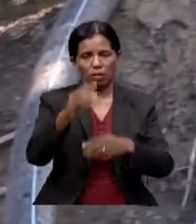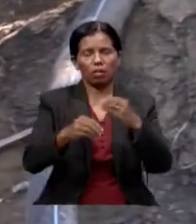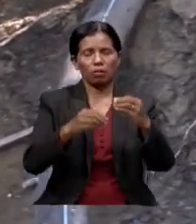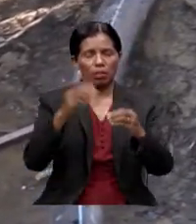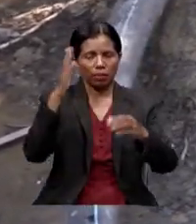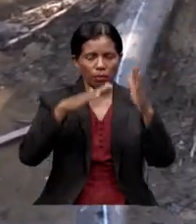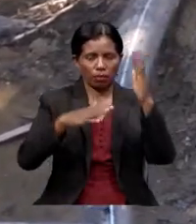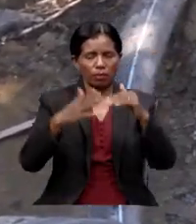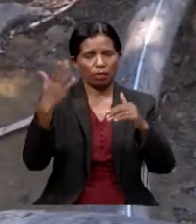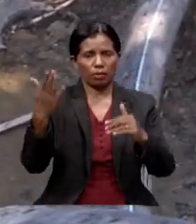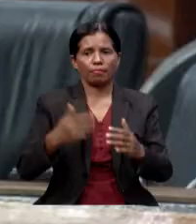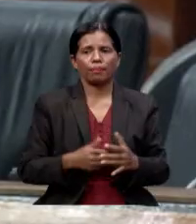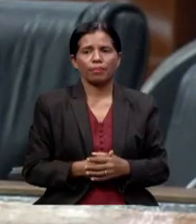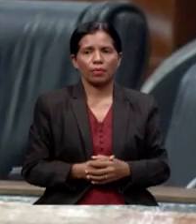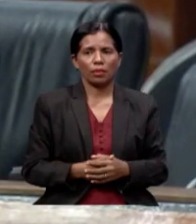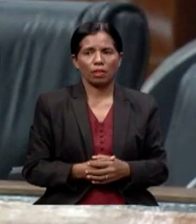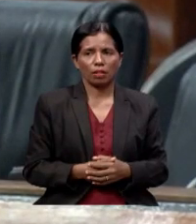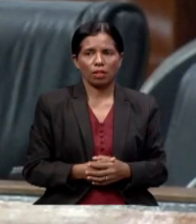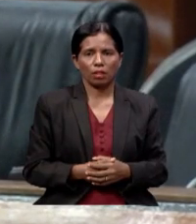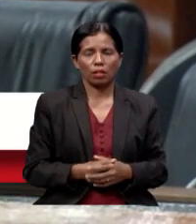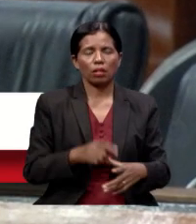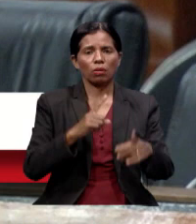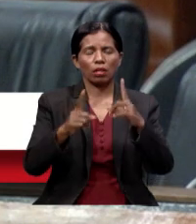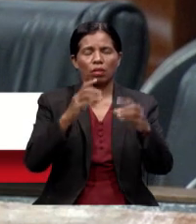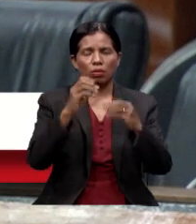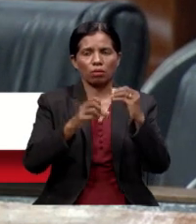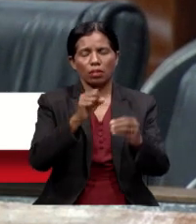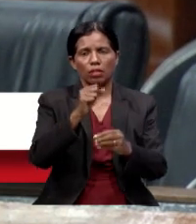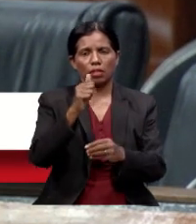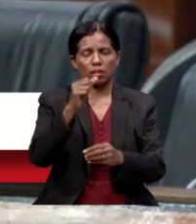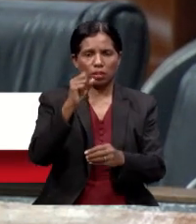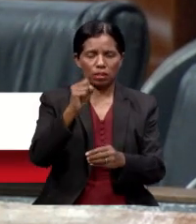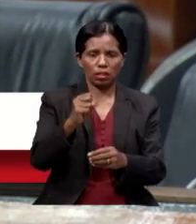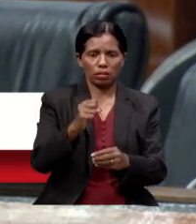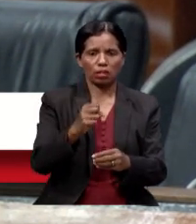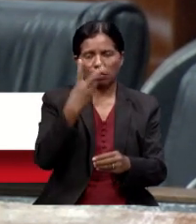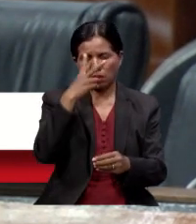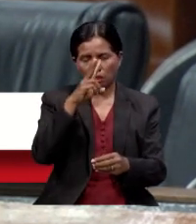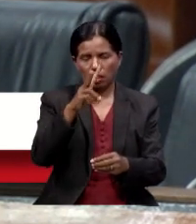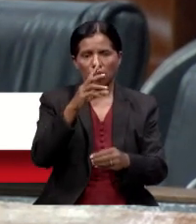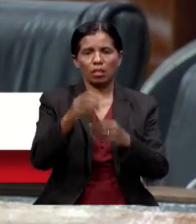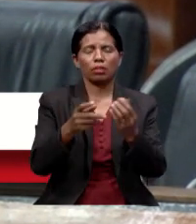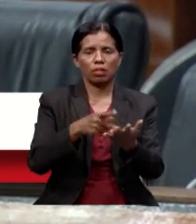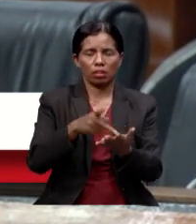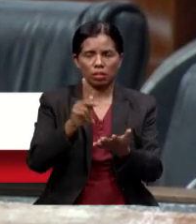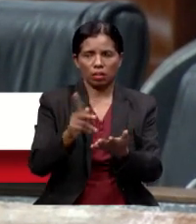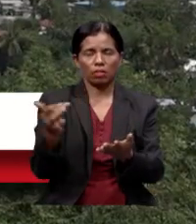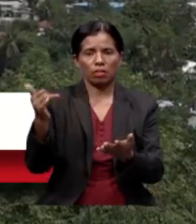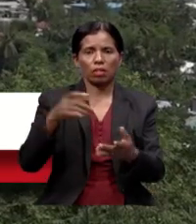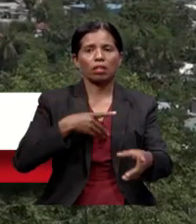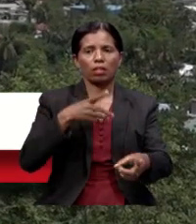ho sas mo sanesa. Um colega na sas am se arukaba atumele se lo sirnia sirne